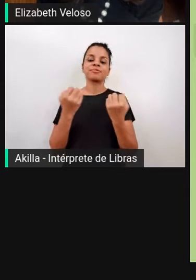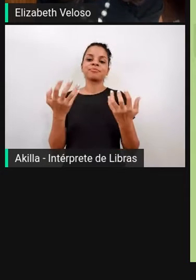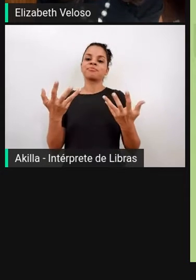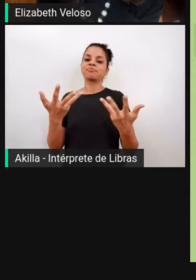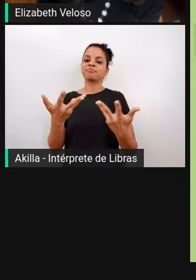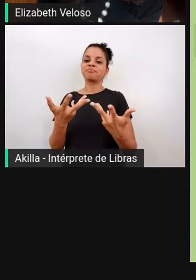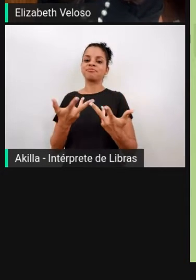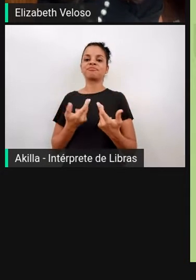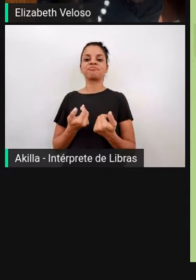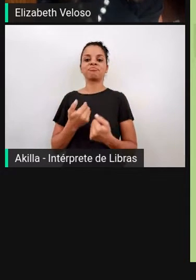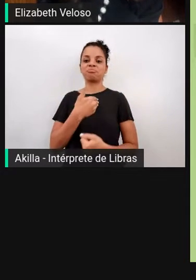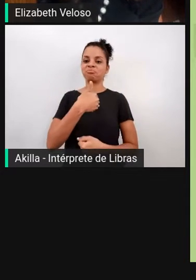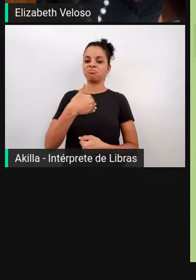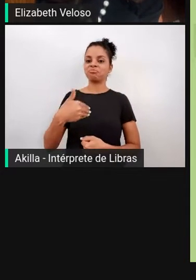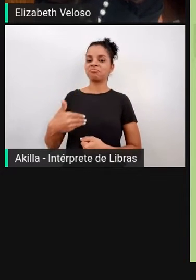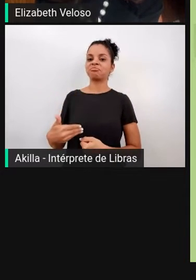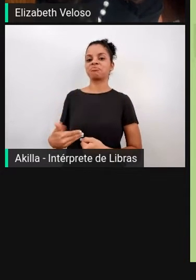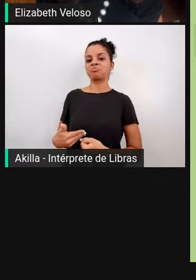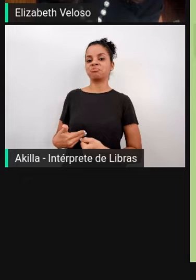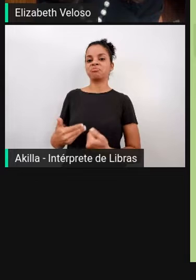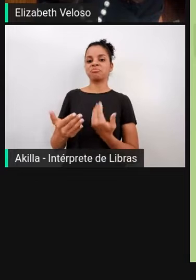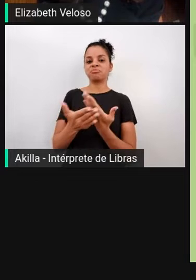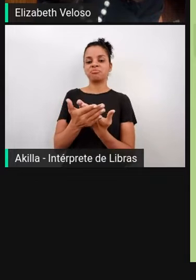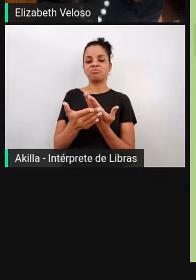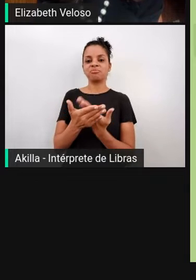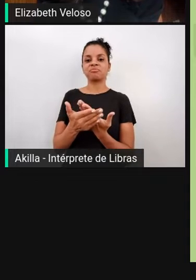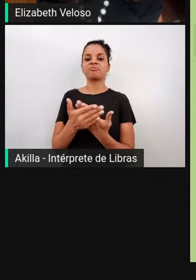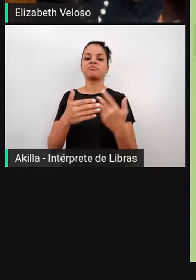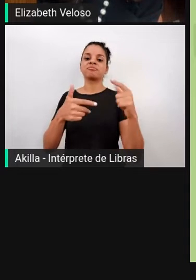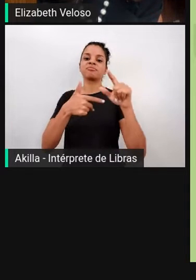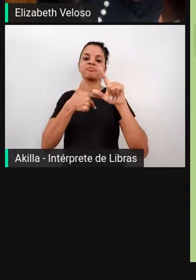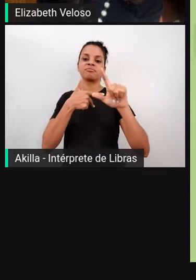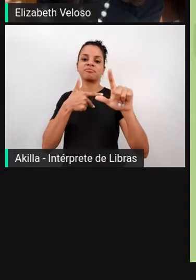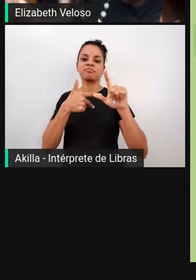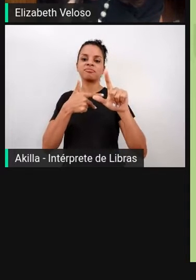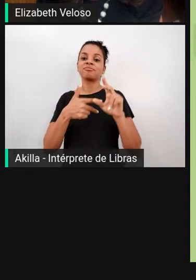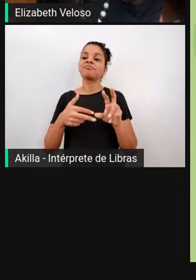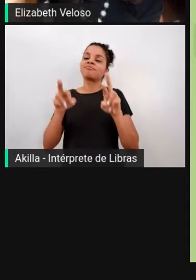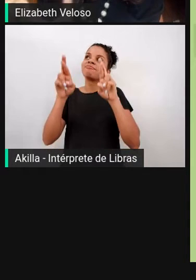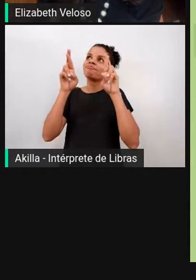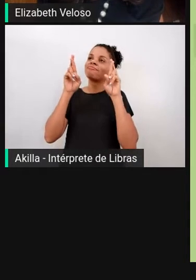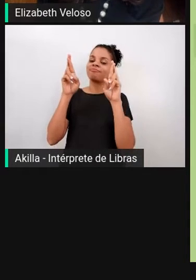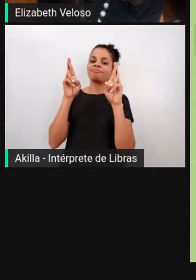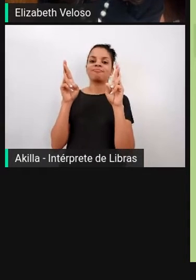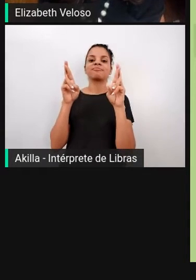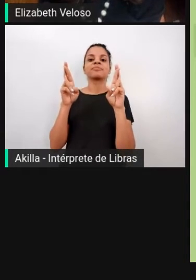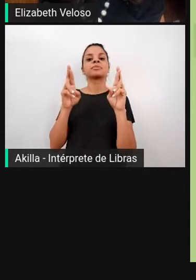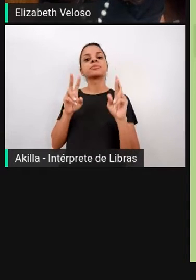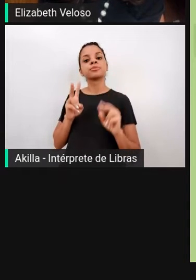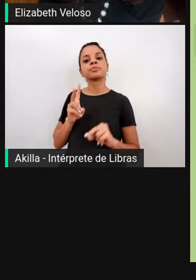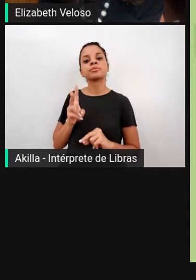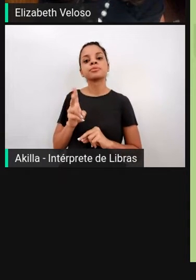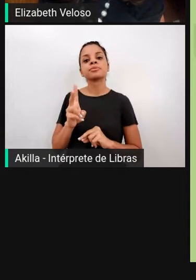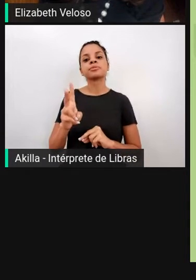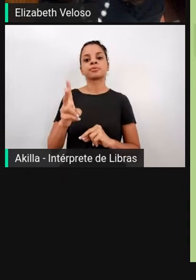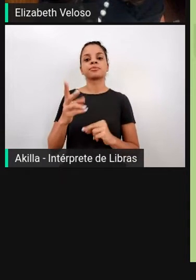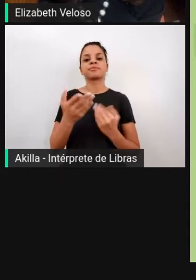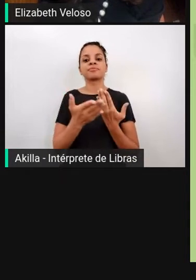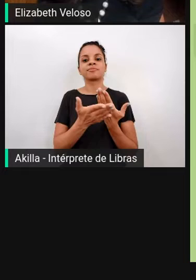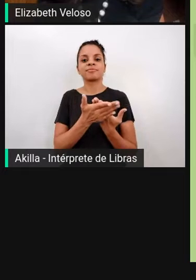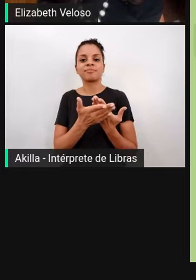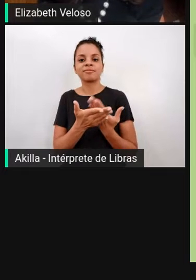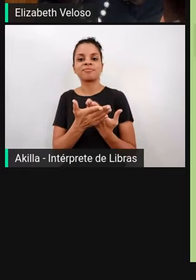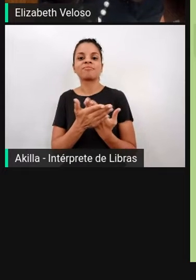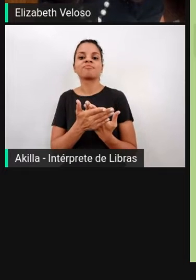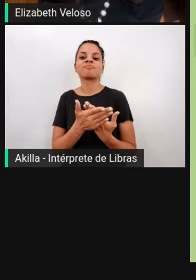escola legislativa. Oxalá a gente consiga levar esse evento e essa participação e essas aulas, enfim,